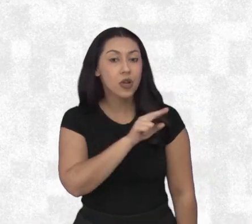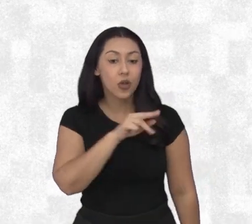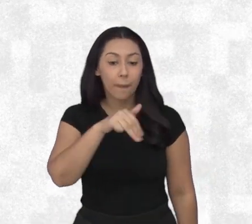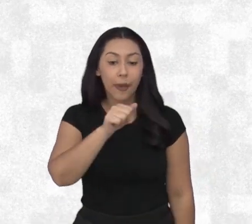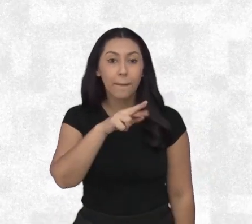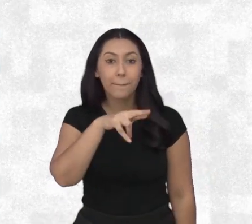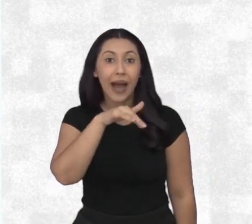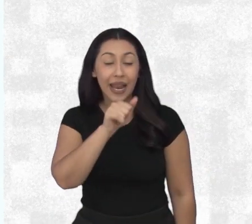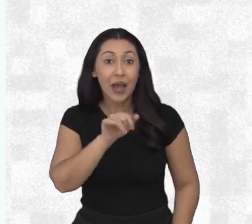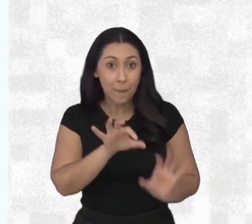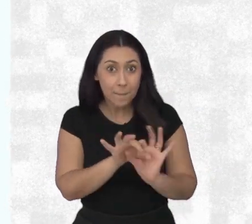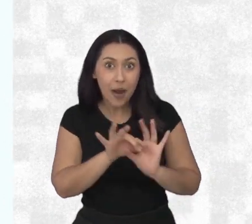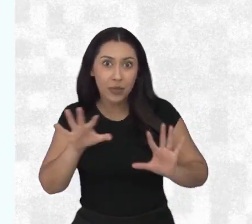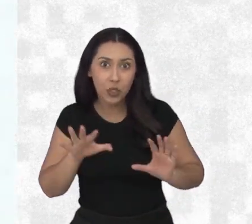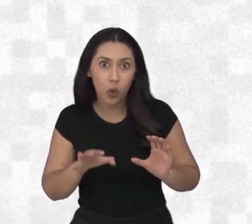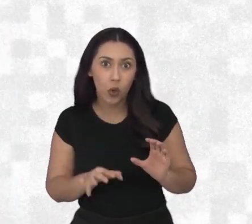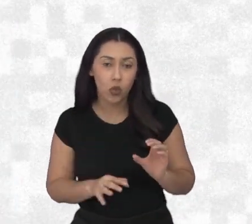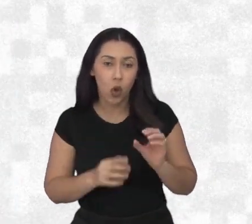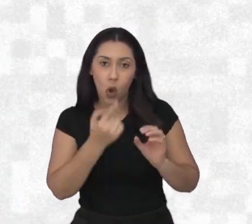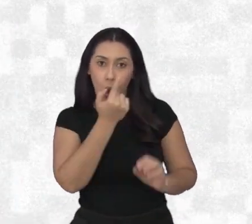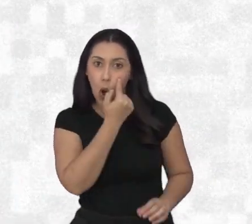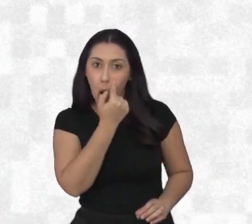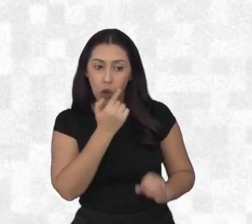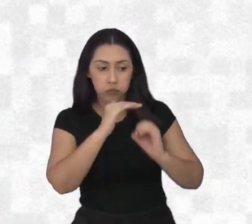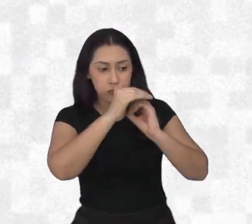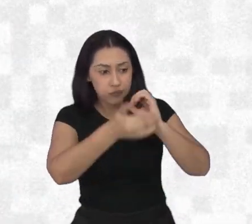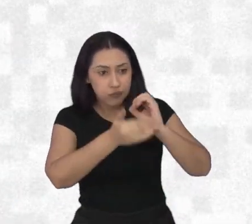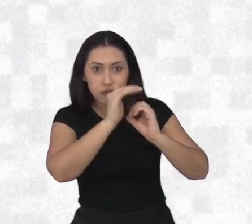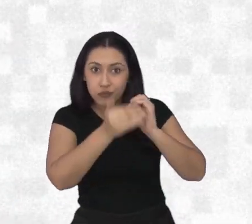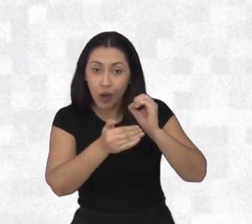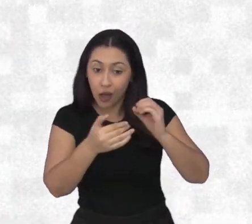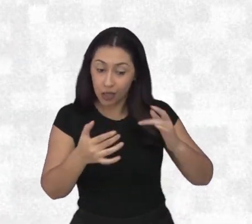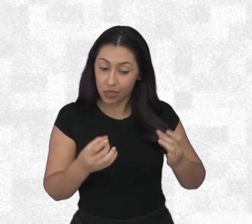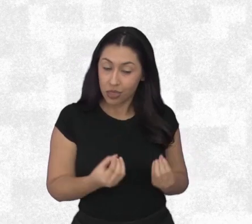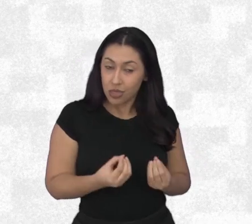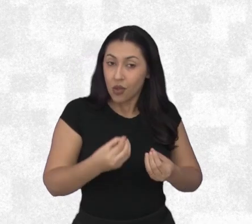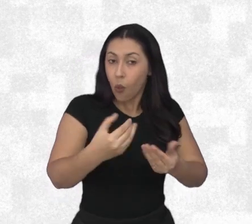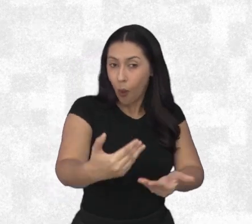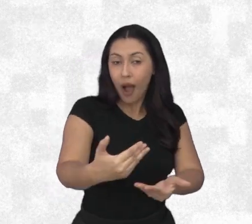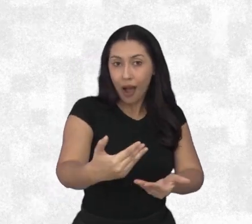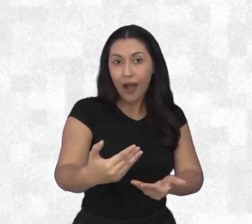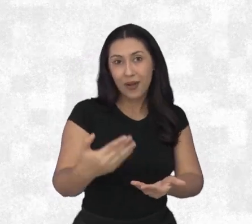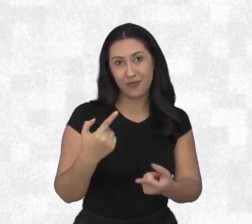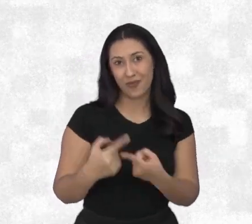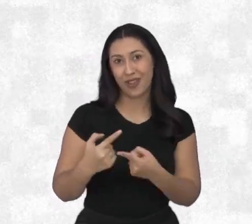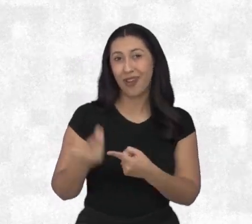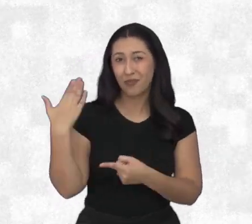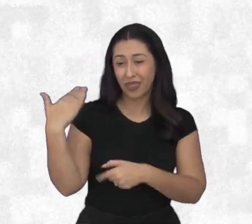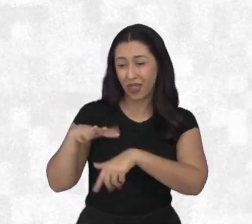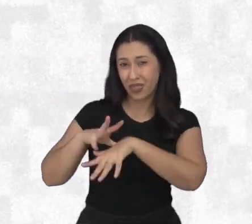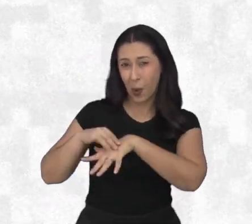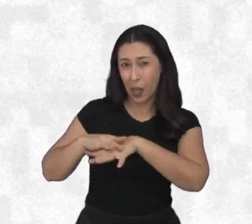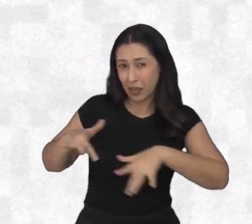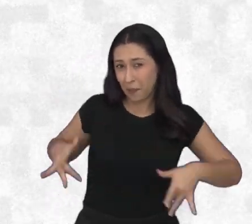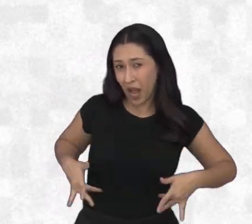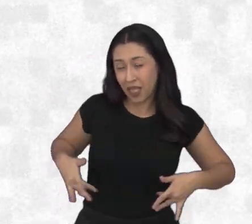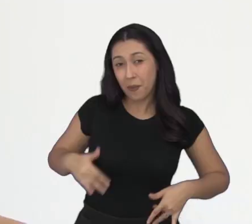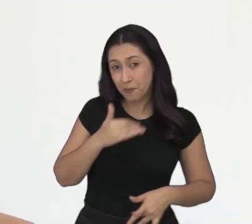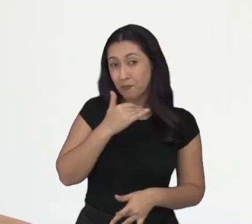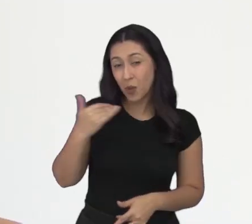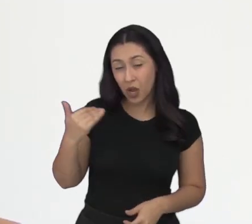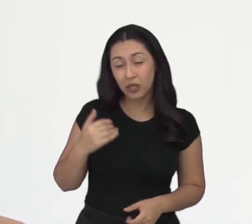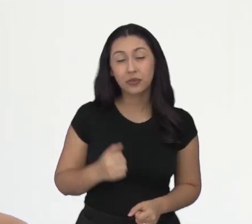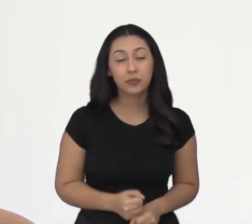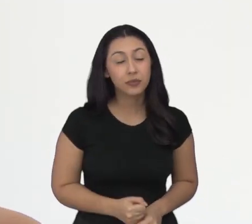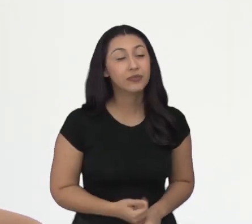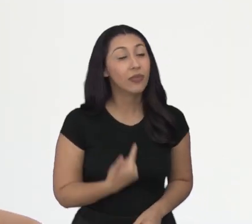autorizou a doação das córneas da filha Érica, que sofria de insuficiência renal e faleceu em novembro de 2021. Eu